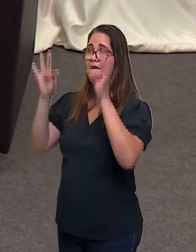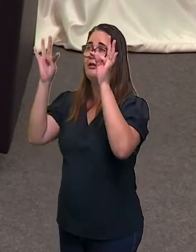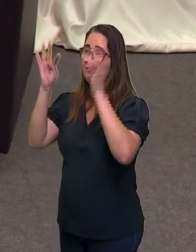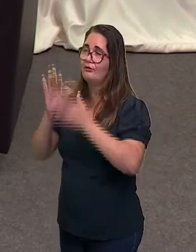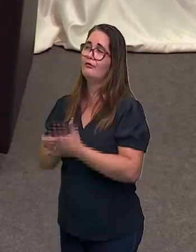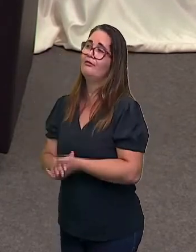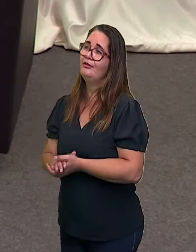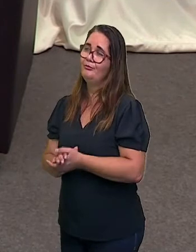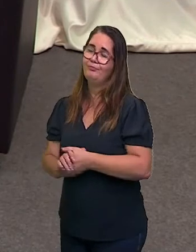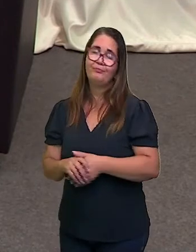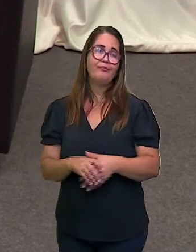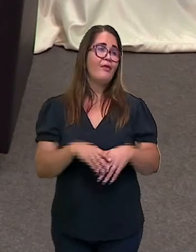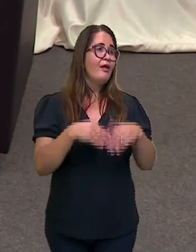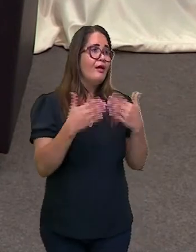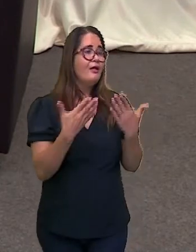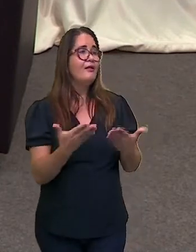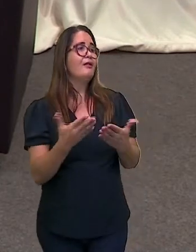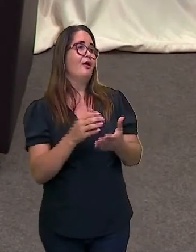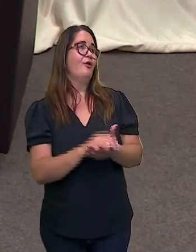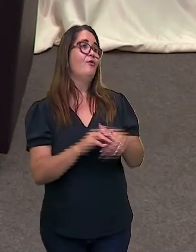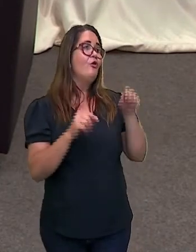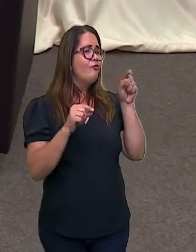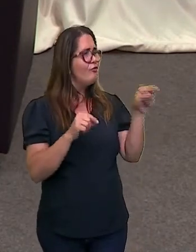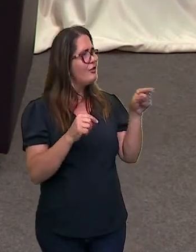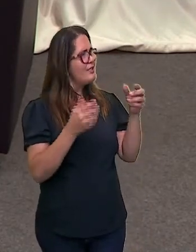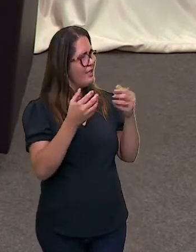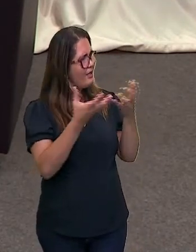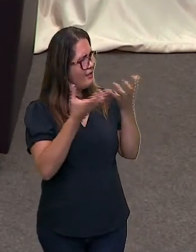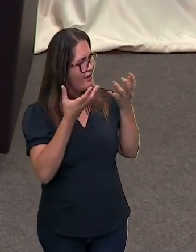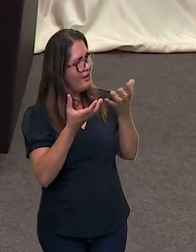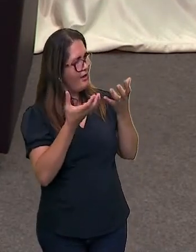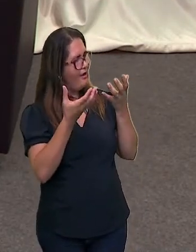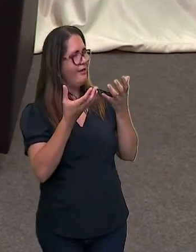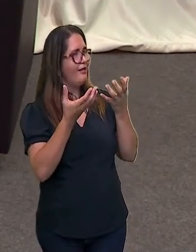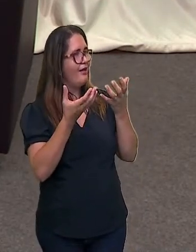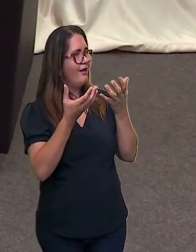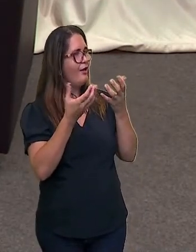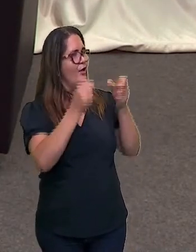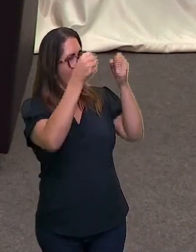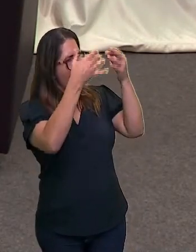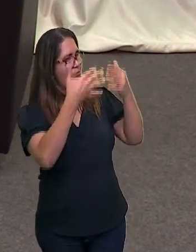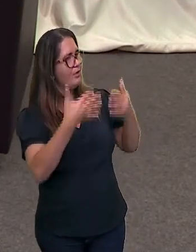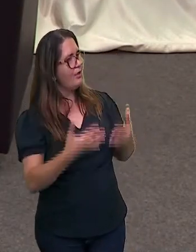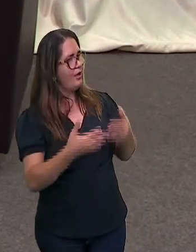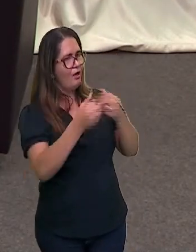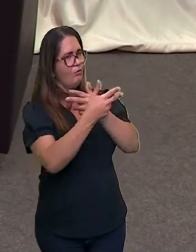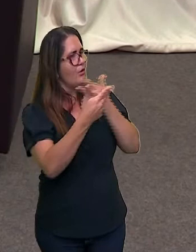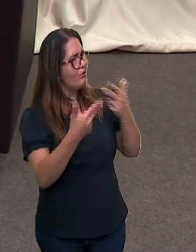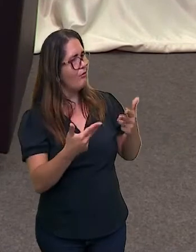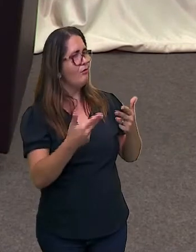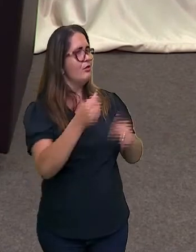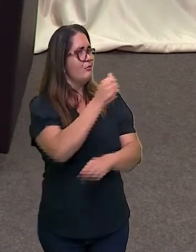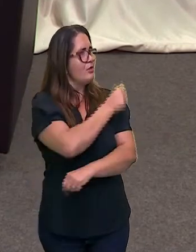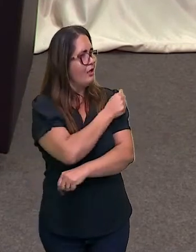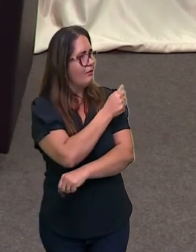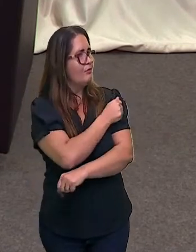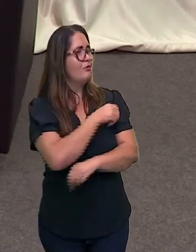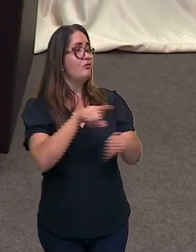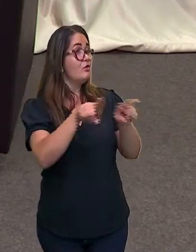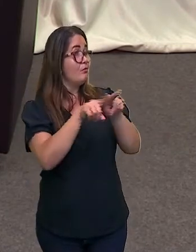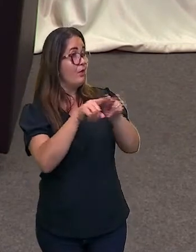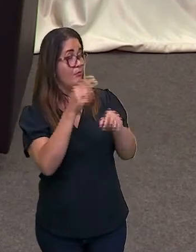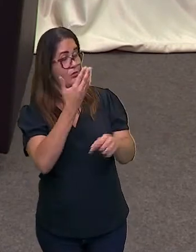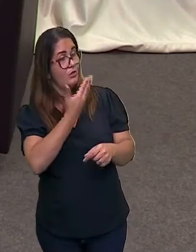alunos. Então, Dorinha, você gostaria de deixar alguma mensagem para os seus alunos ou para os colegas, né?